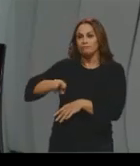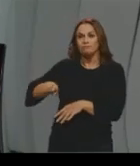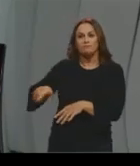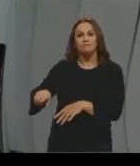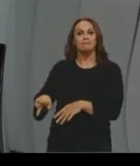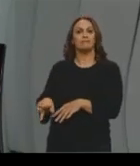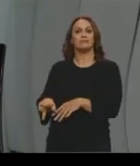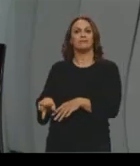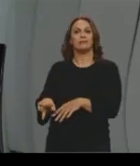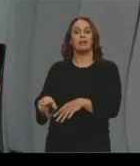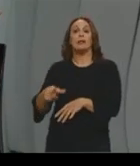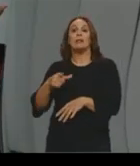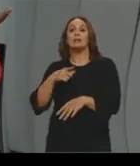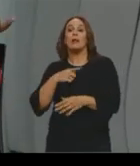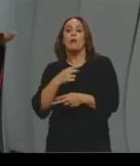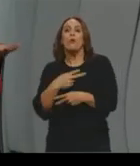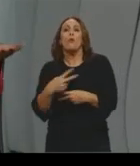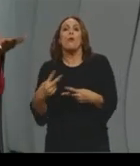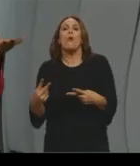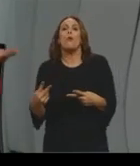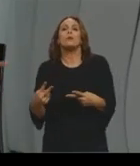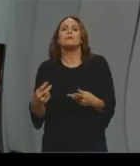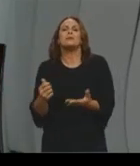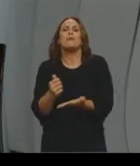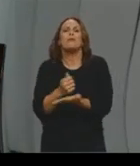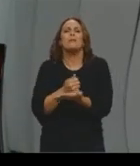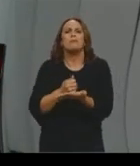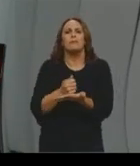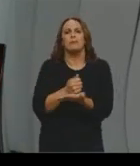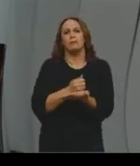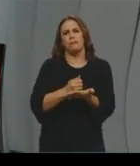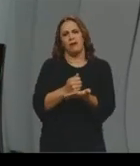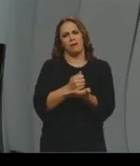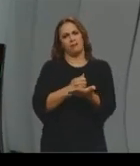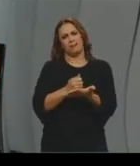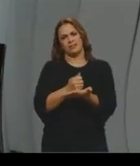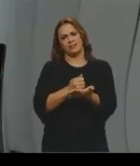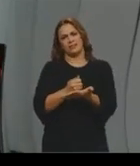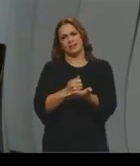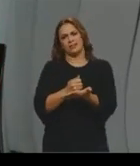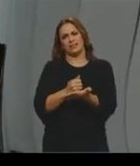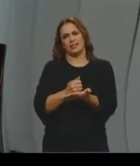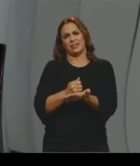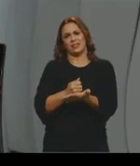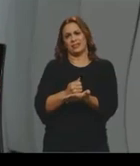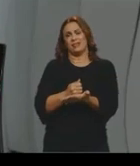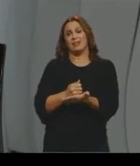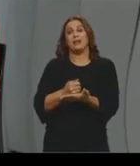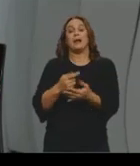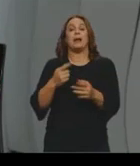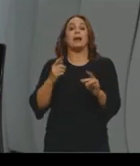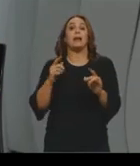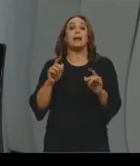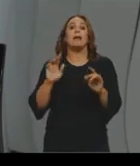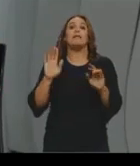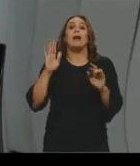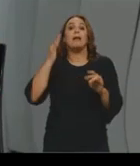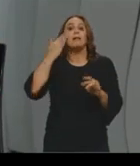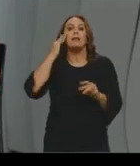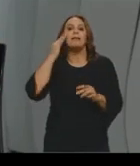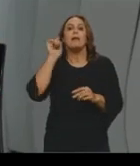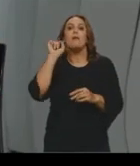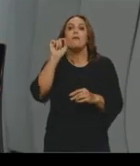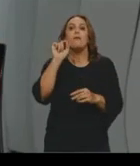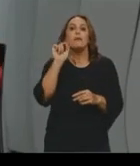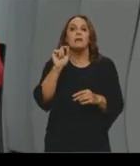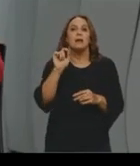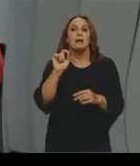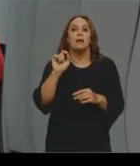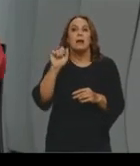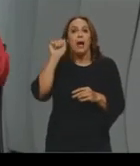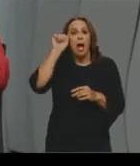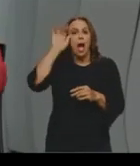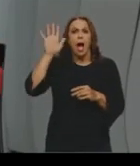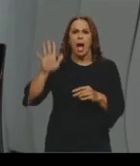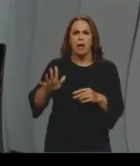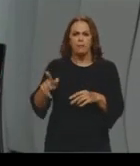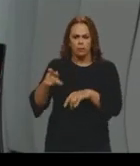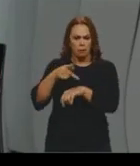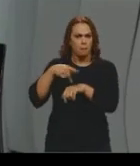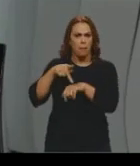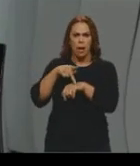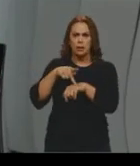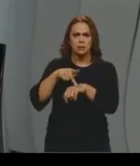bobagem quando a gente fala, mas a gente vai entender que o Egito fica na África, ou a gente vai entender que a África não é um país, né? Na verdade é um continente